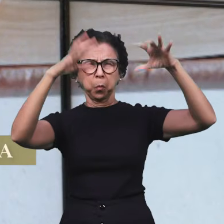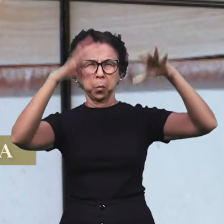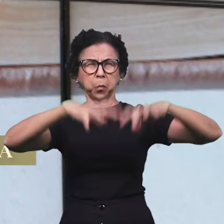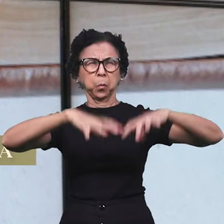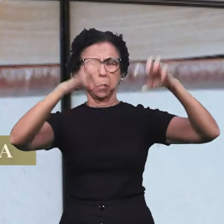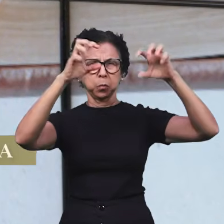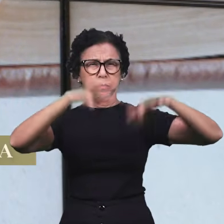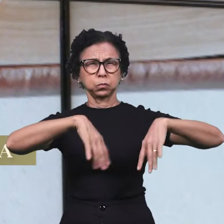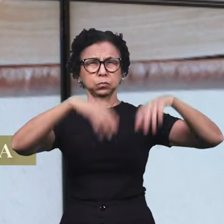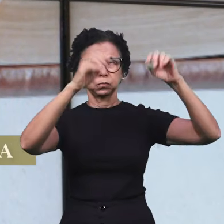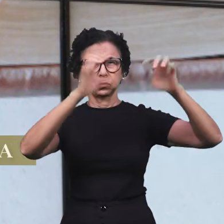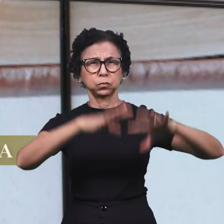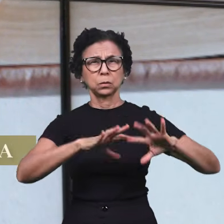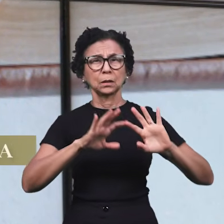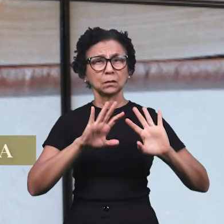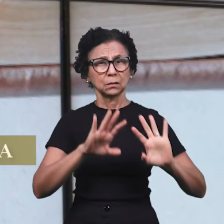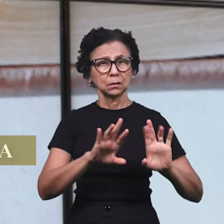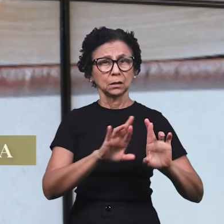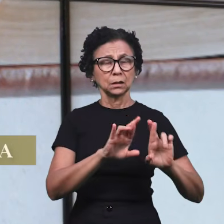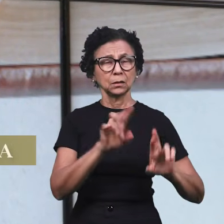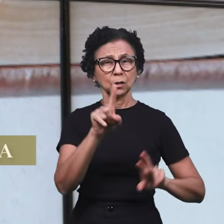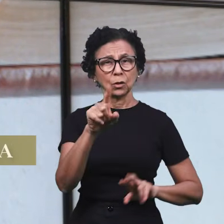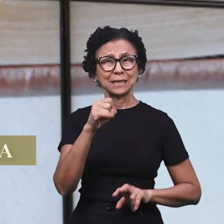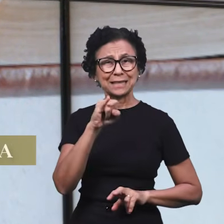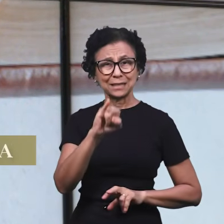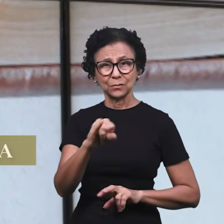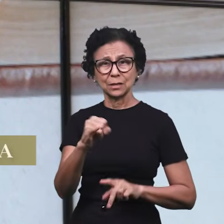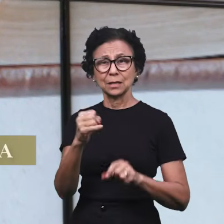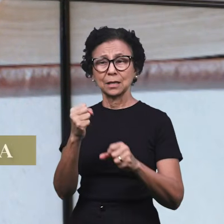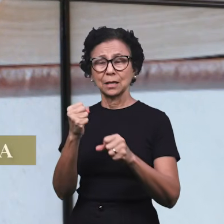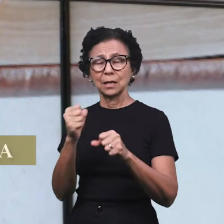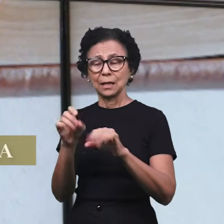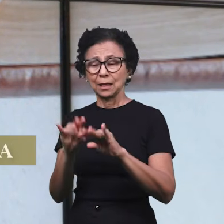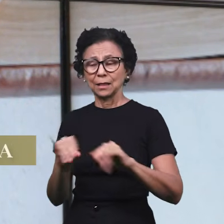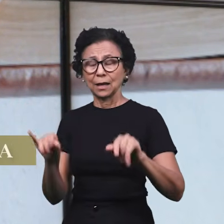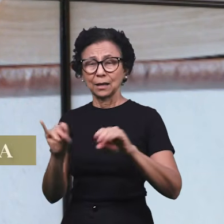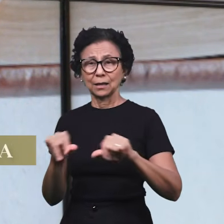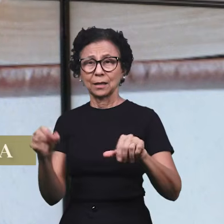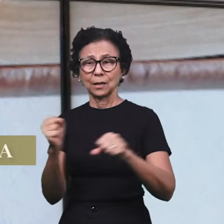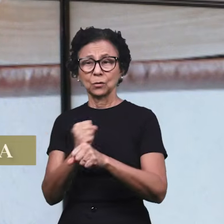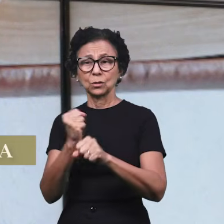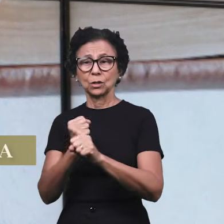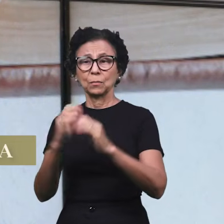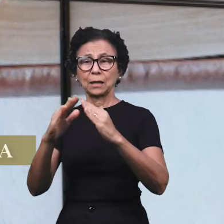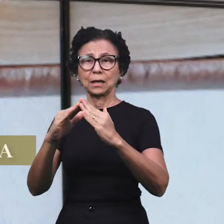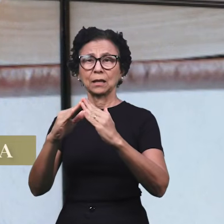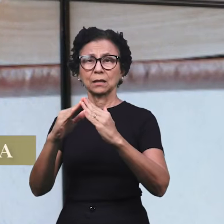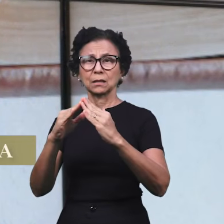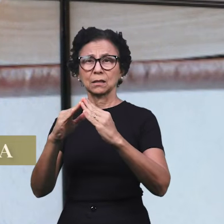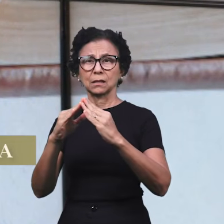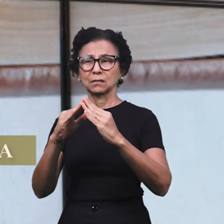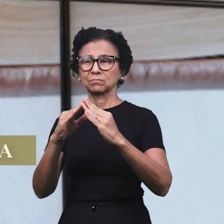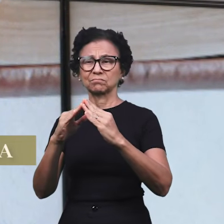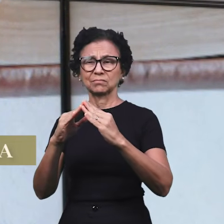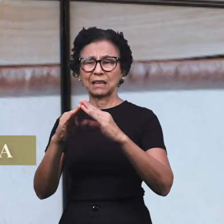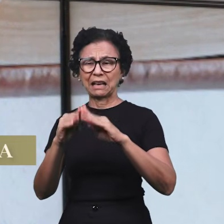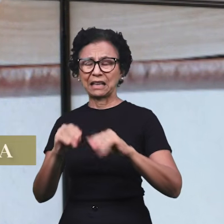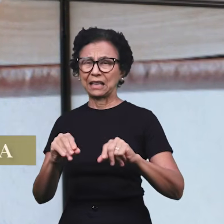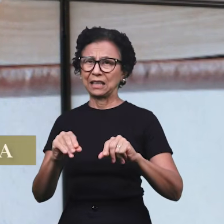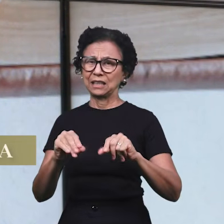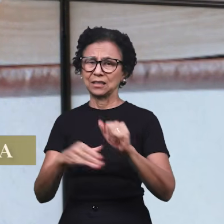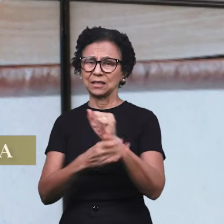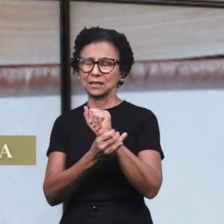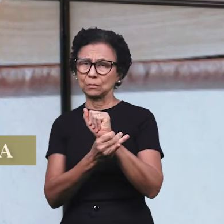segurança. O homem pode edificar a casa dele sobre muitas coisas, sobre a profissão dele, a riqueza,